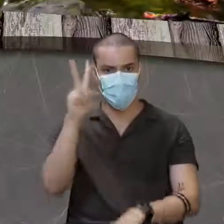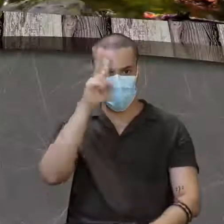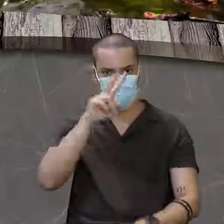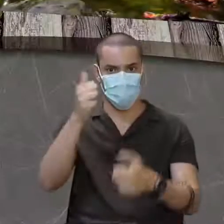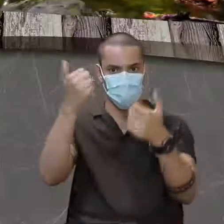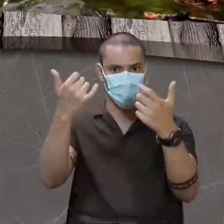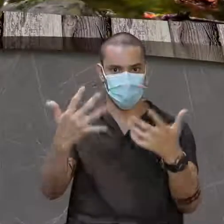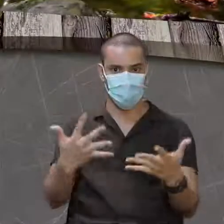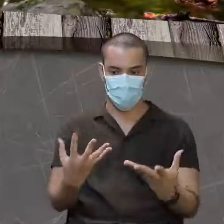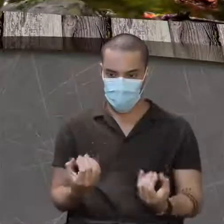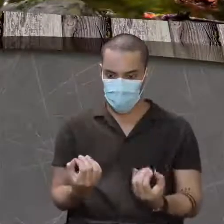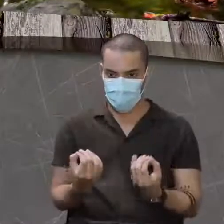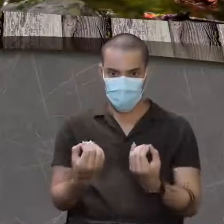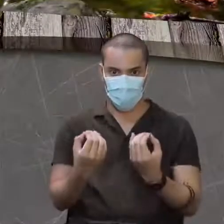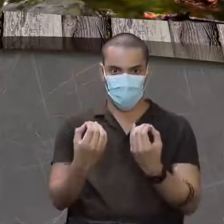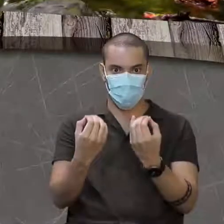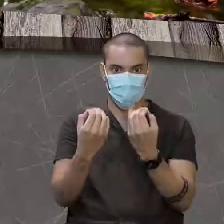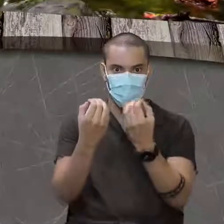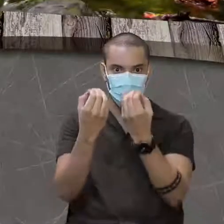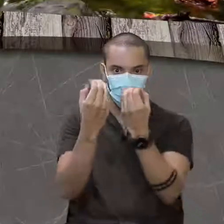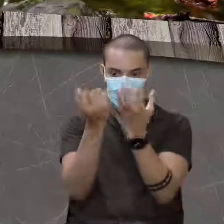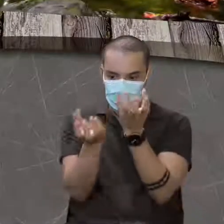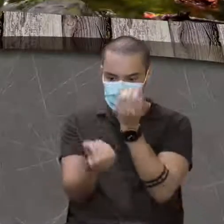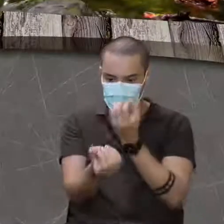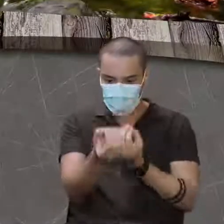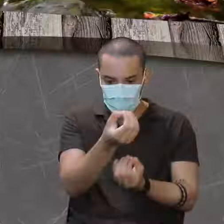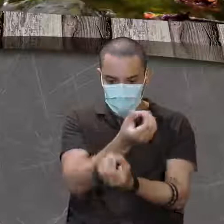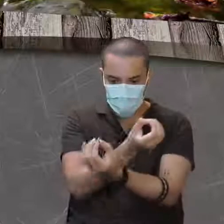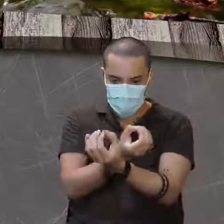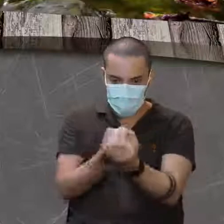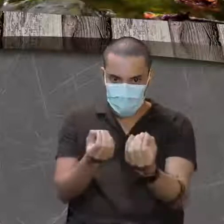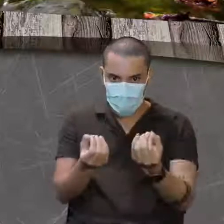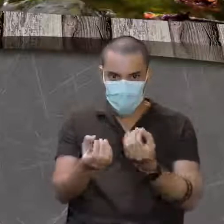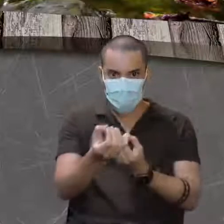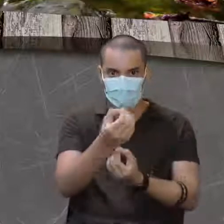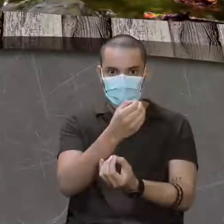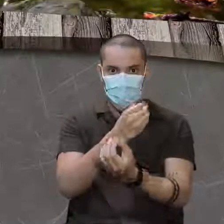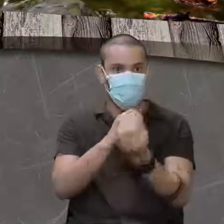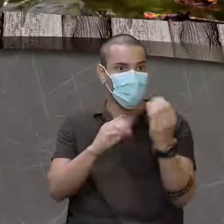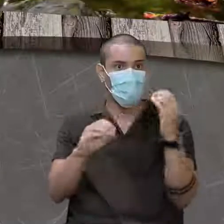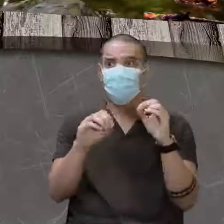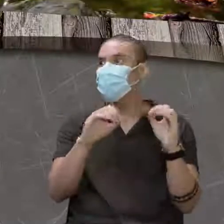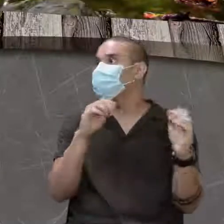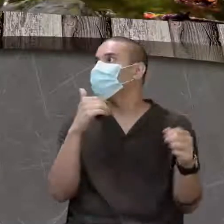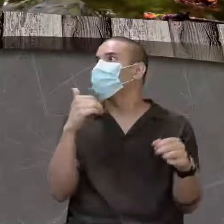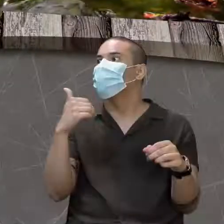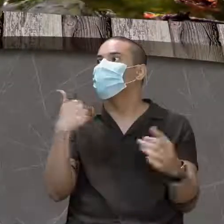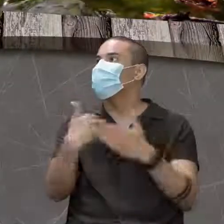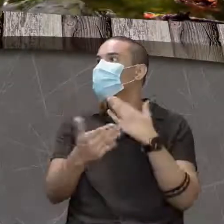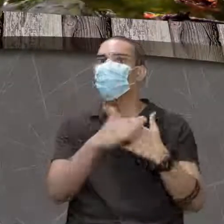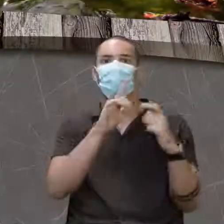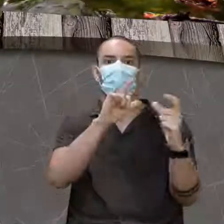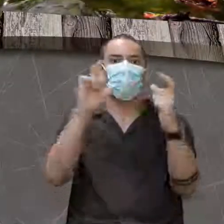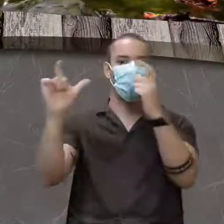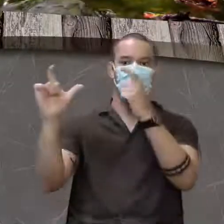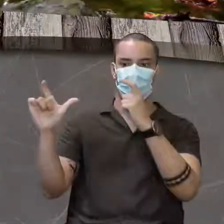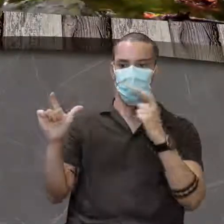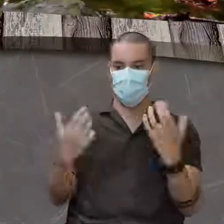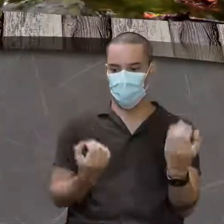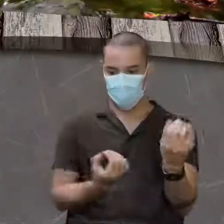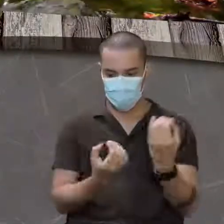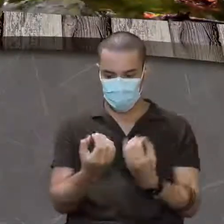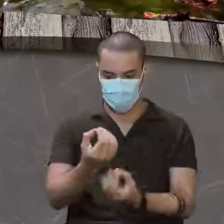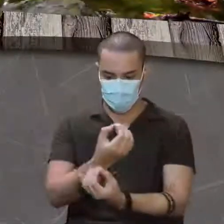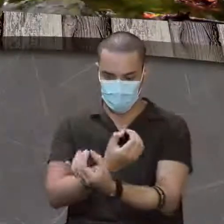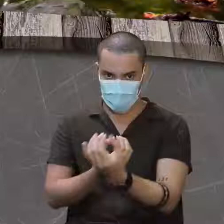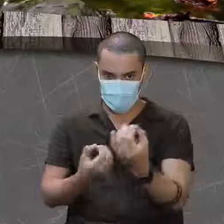falando de fungos? Olha aqui, fungos se reproduzem por esporos. Esporos estão em todo canto. Os esporos podem ficar em qualquer superfície.